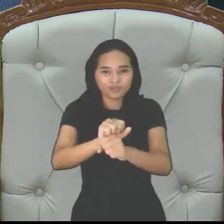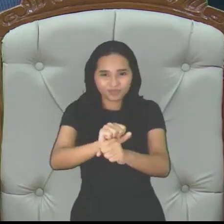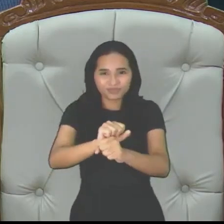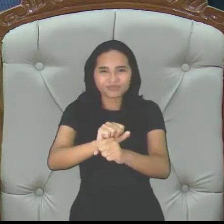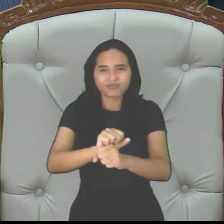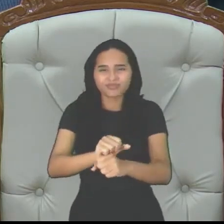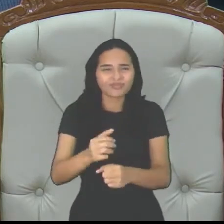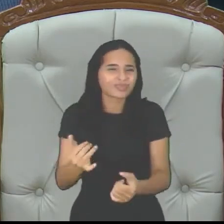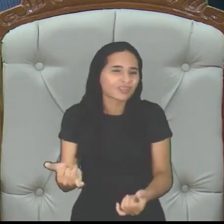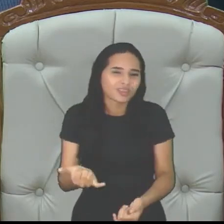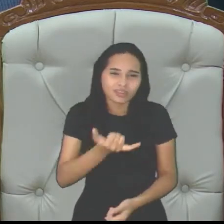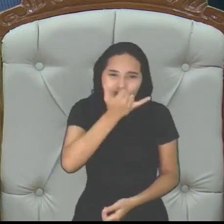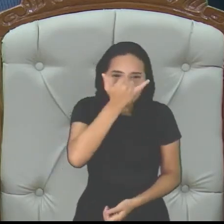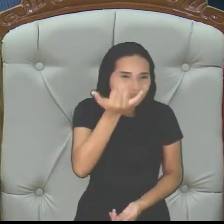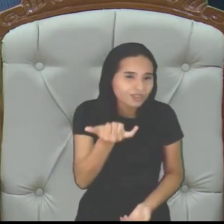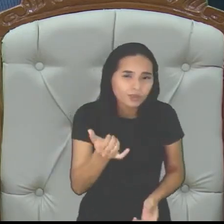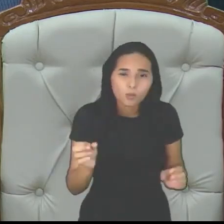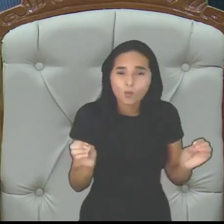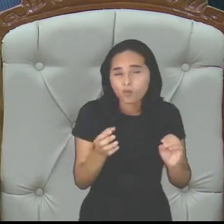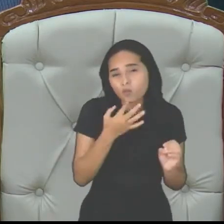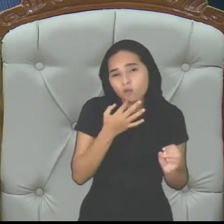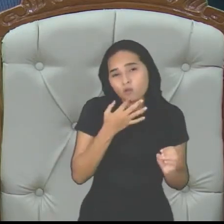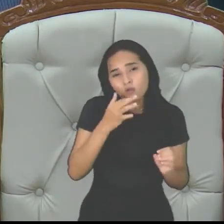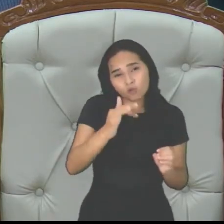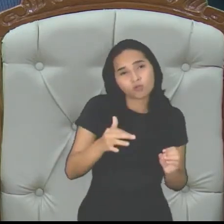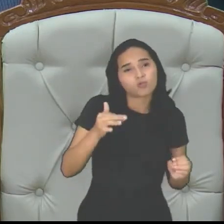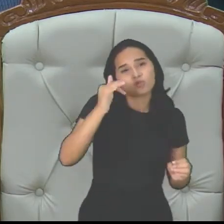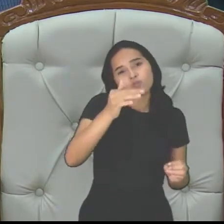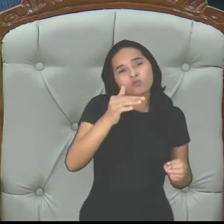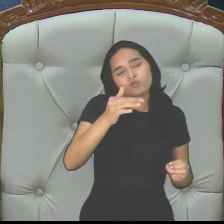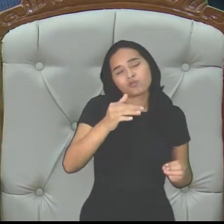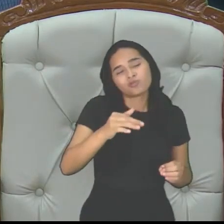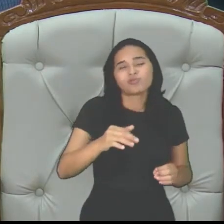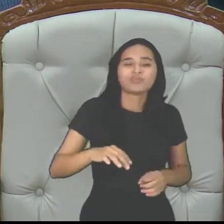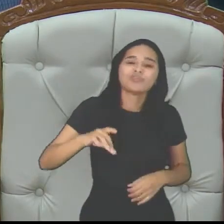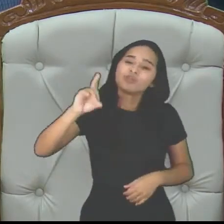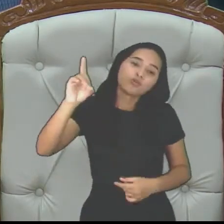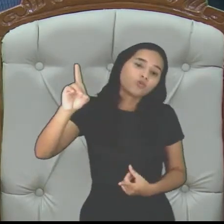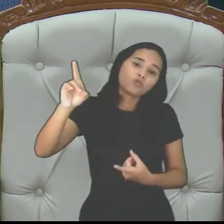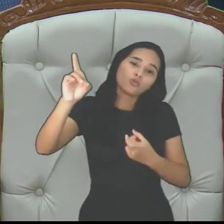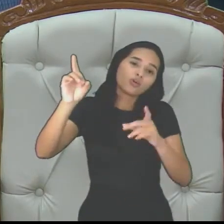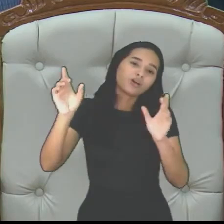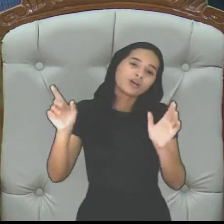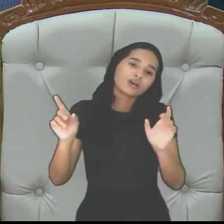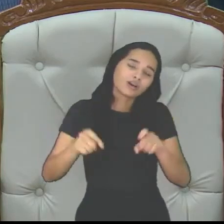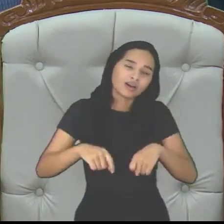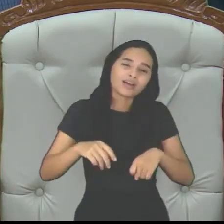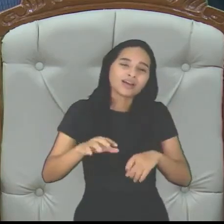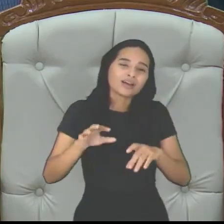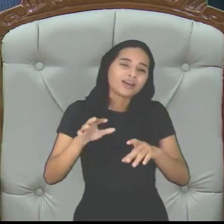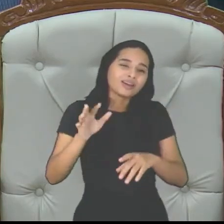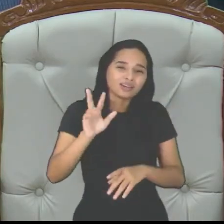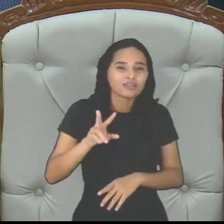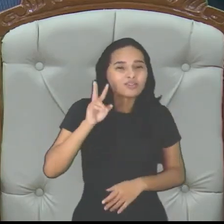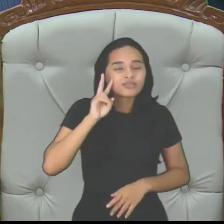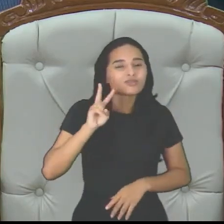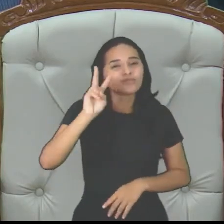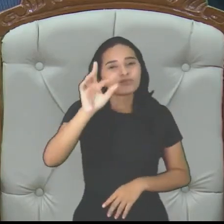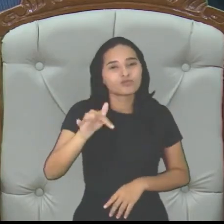irmão, ninguém conhece o futuro, irmão, só Deus pertence. Eles criaram a